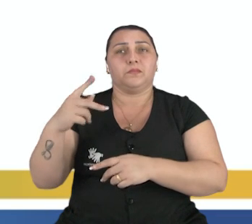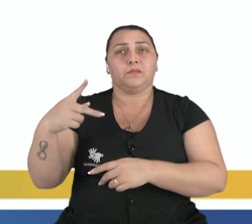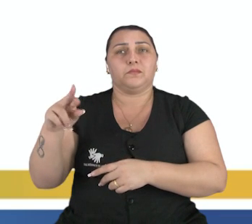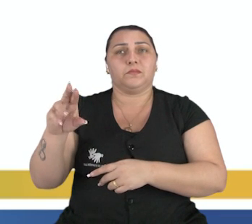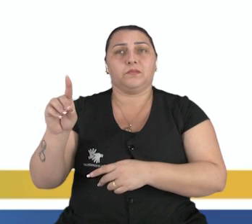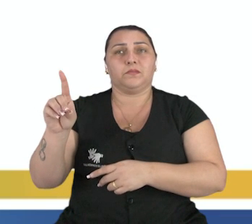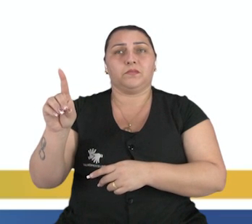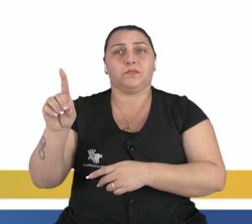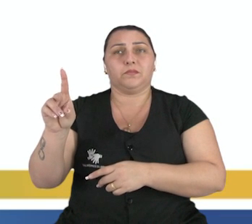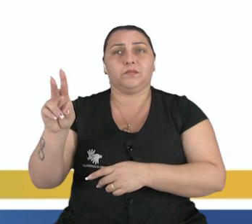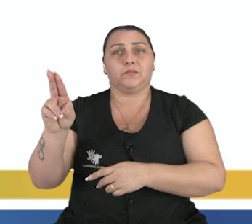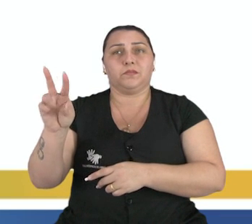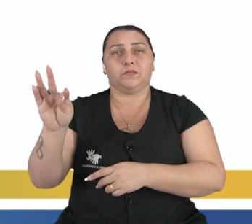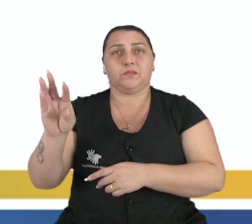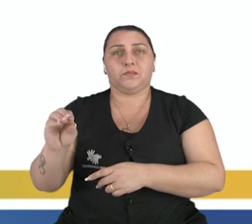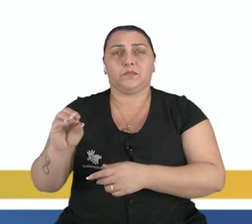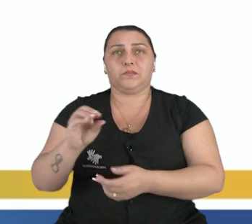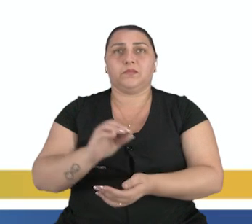produto.